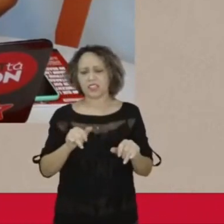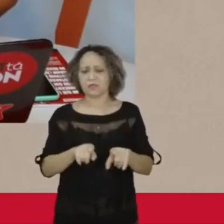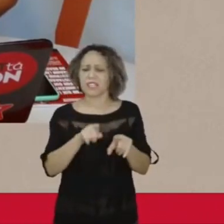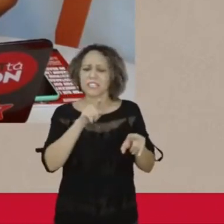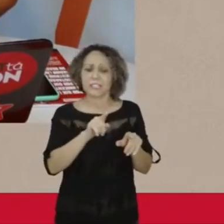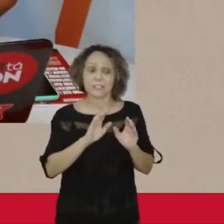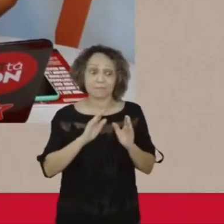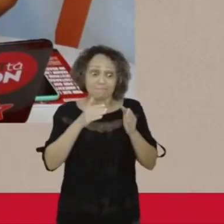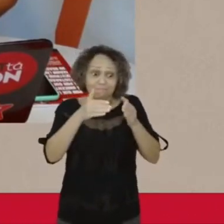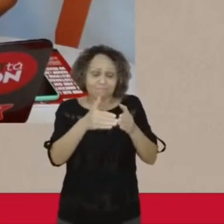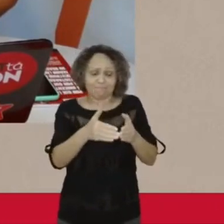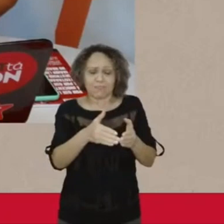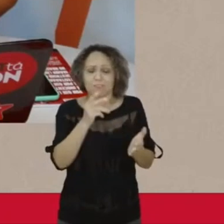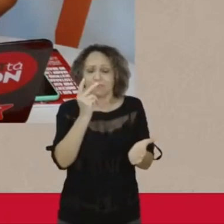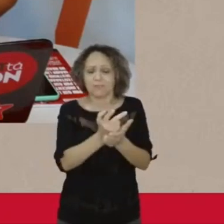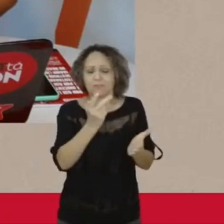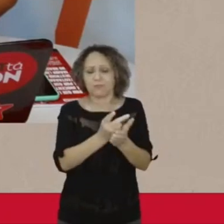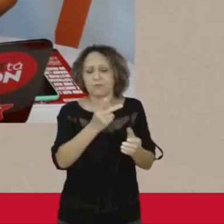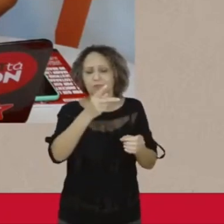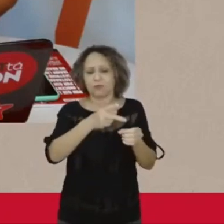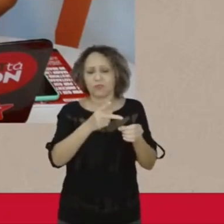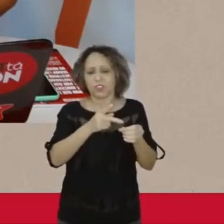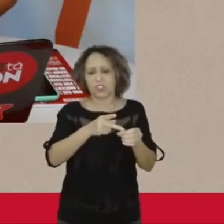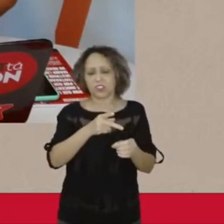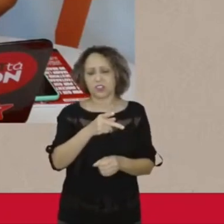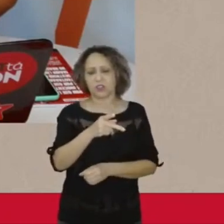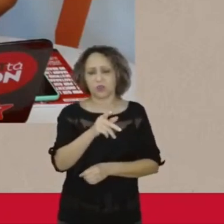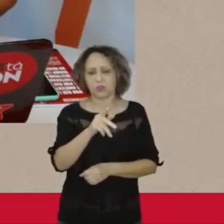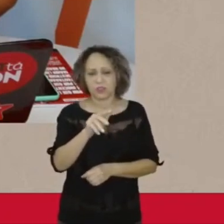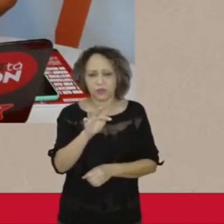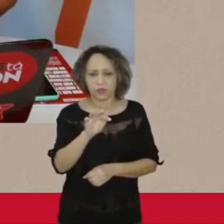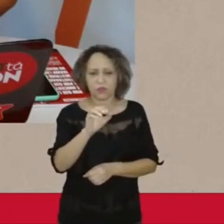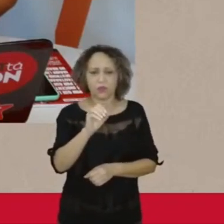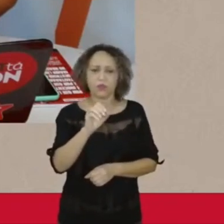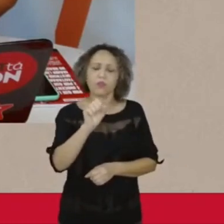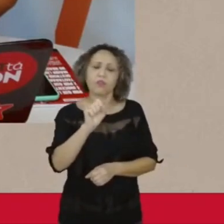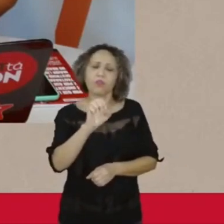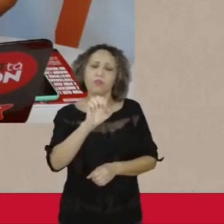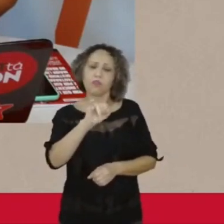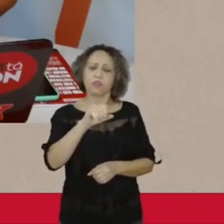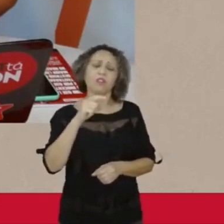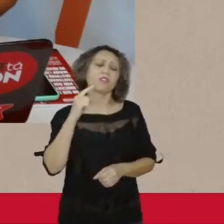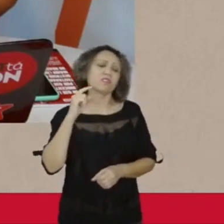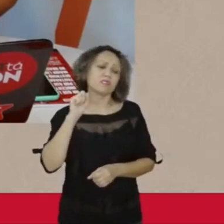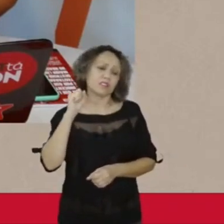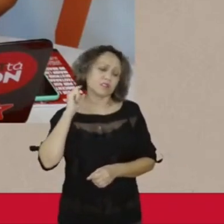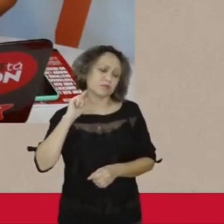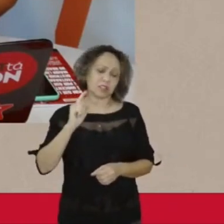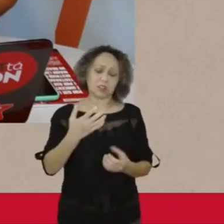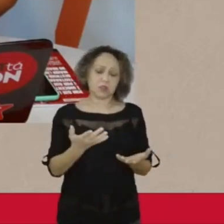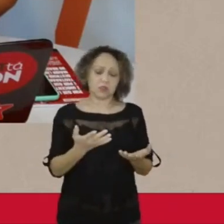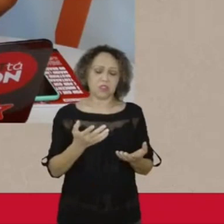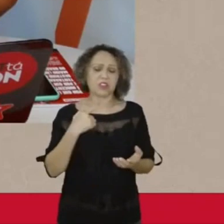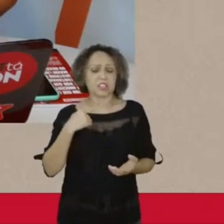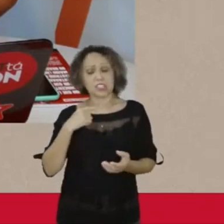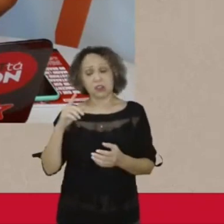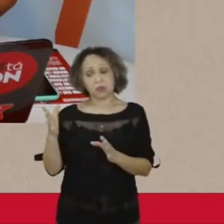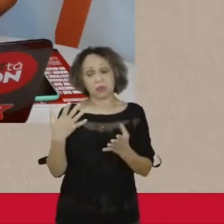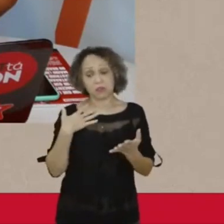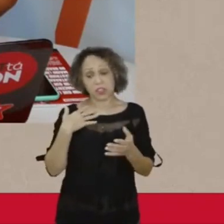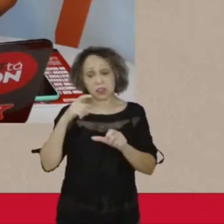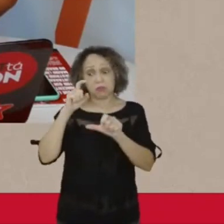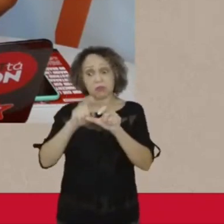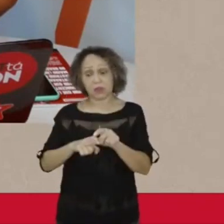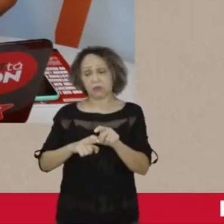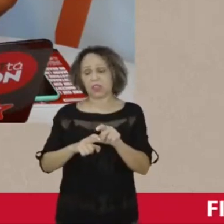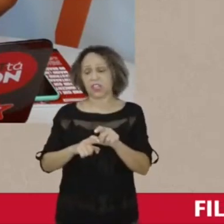no setor de combustíveis fósseis, na exploração de petróleo, que não agrega valor e que fica sujeito à volatilidade internacional. Então, a meu ver, no médio e longo